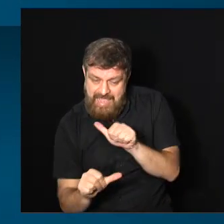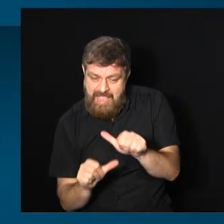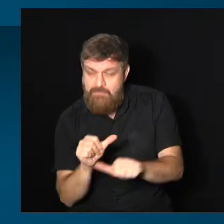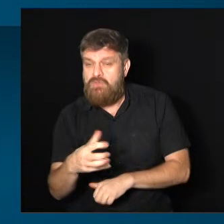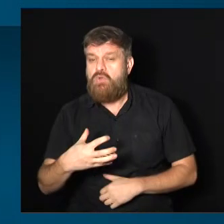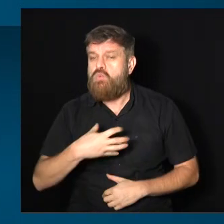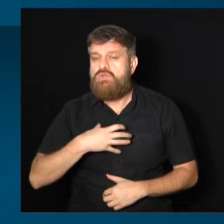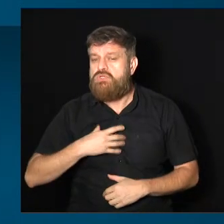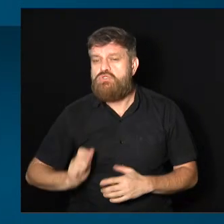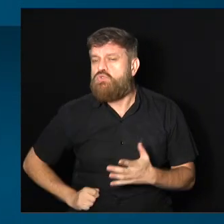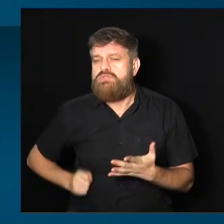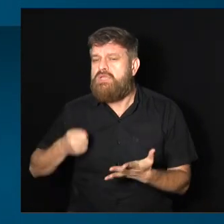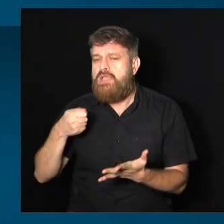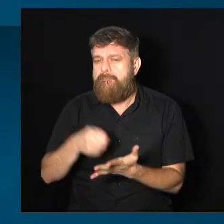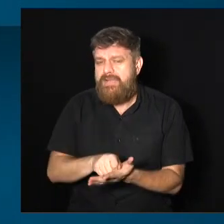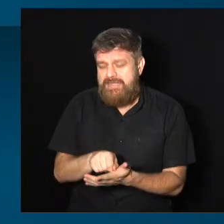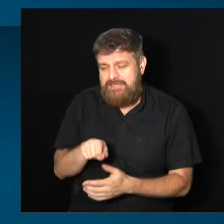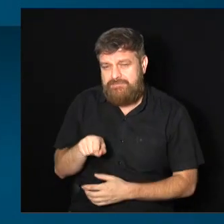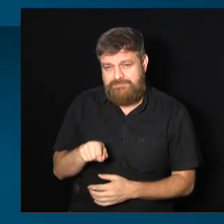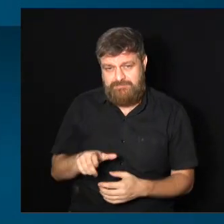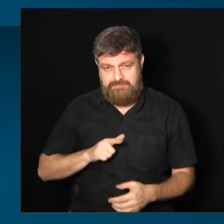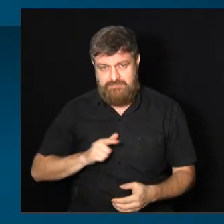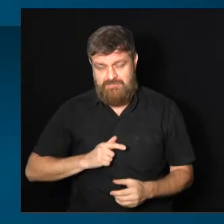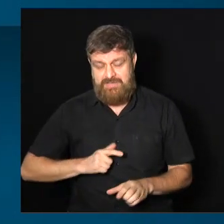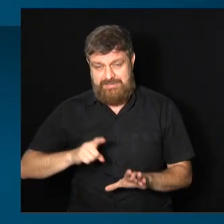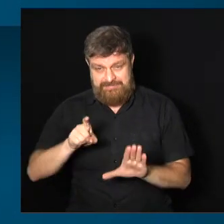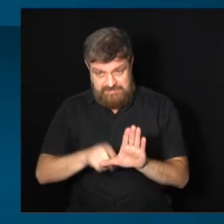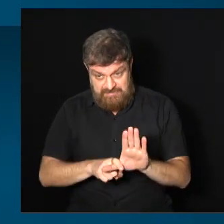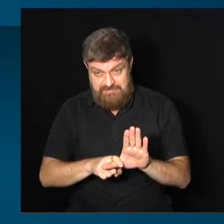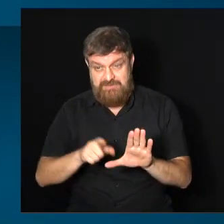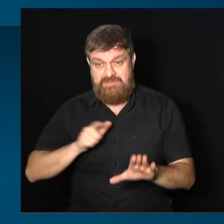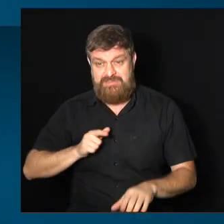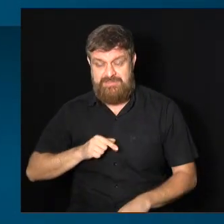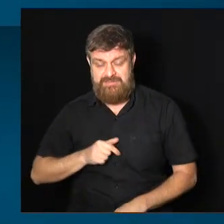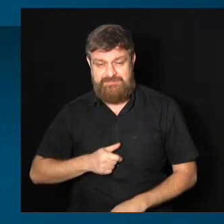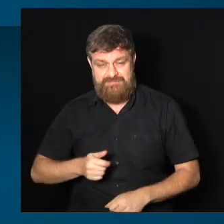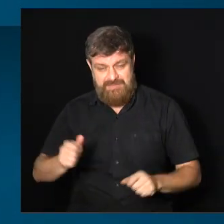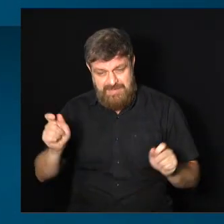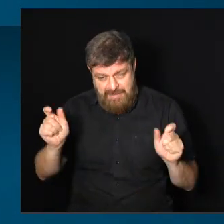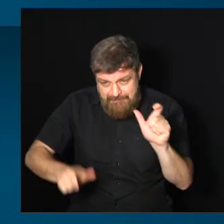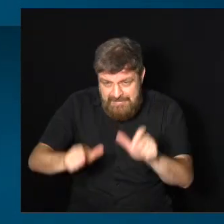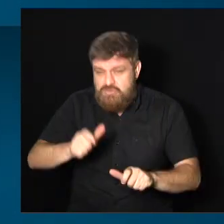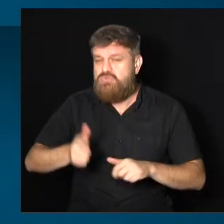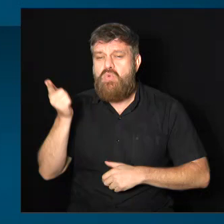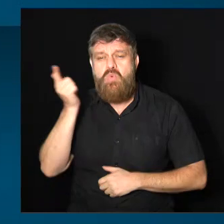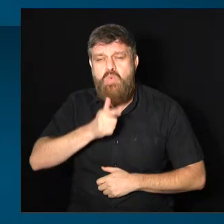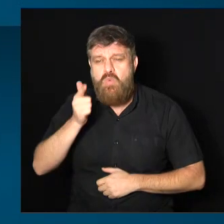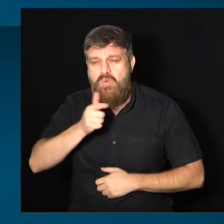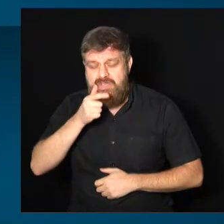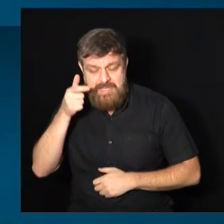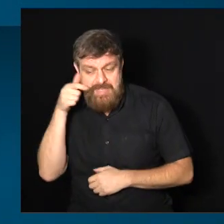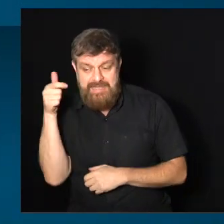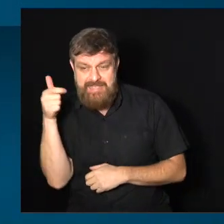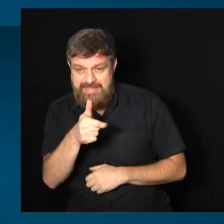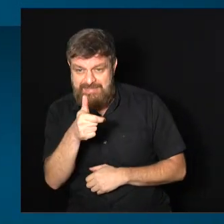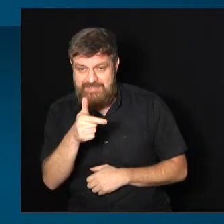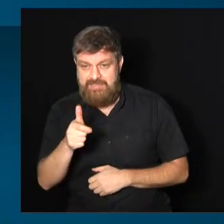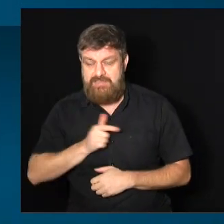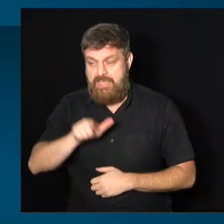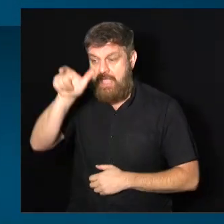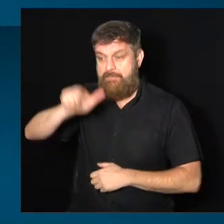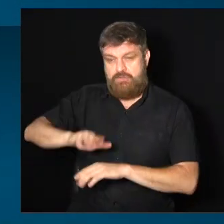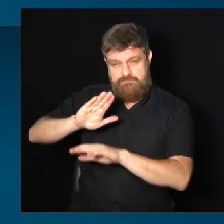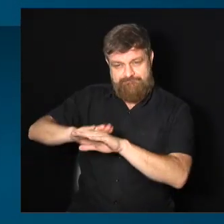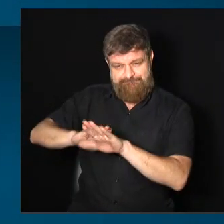de pagamento de créditos tributários e não tributários para permitir que outras pessoas interessadas, além do